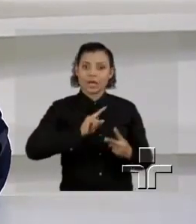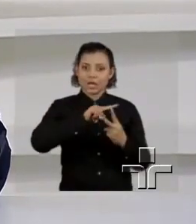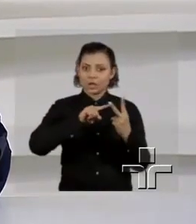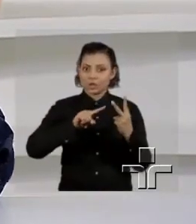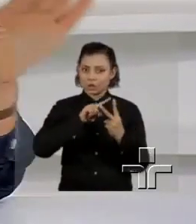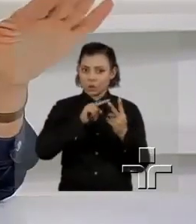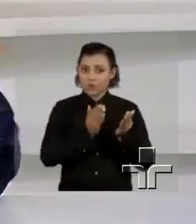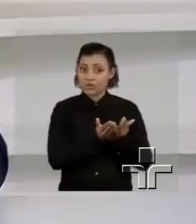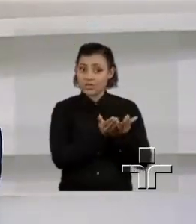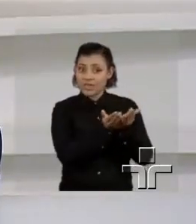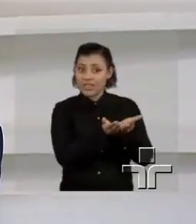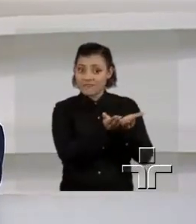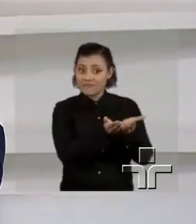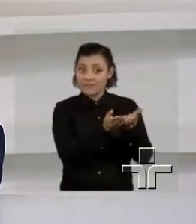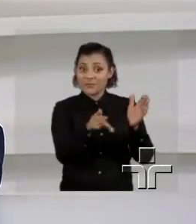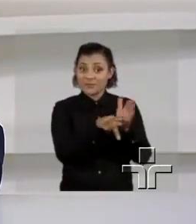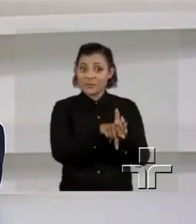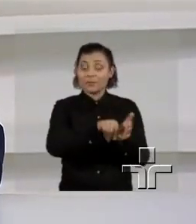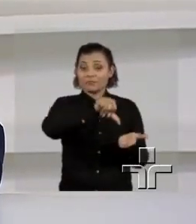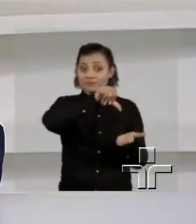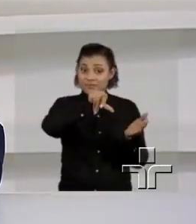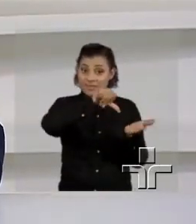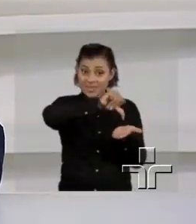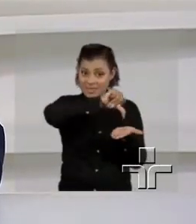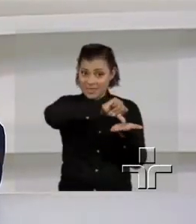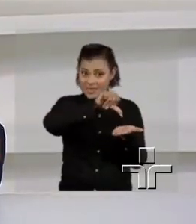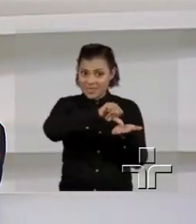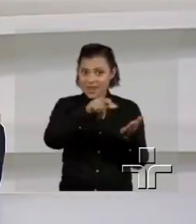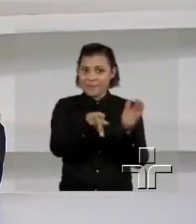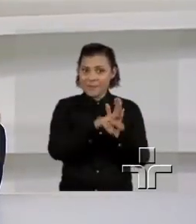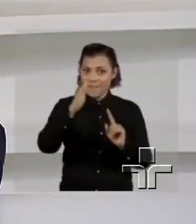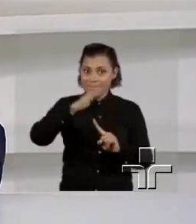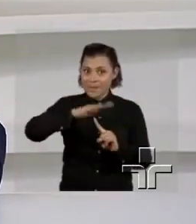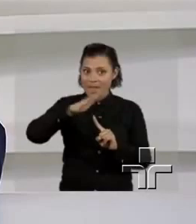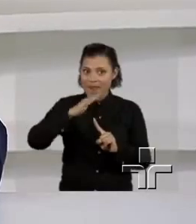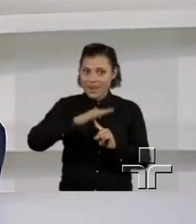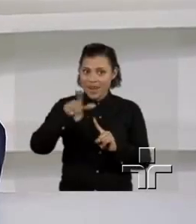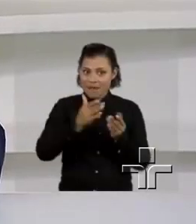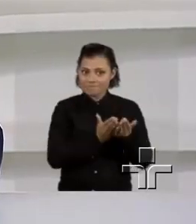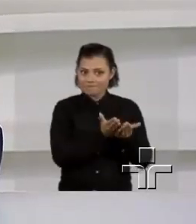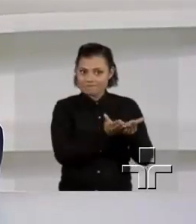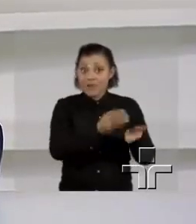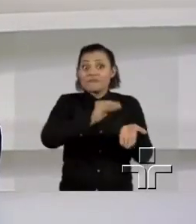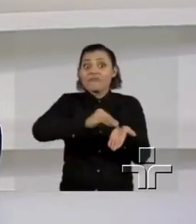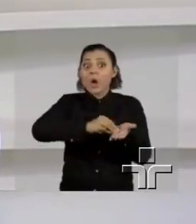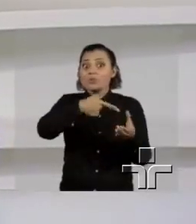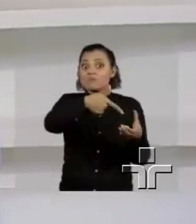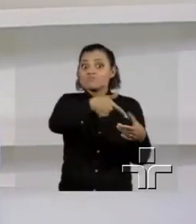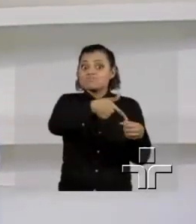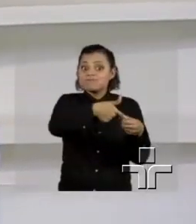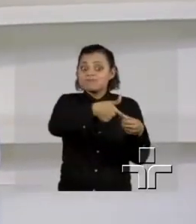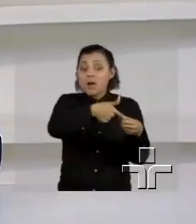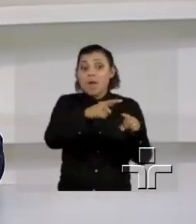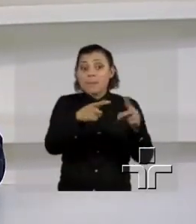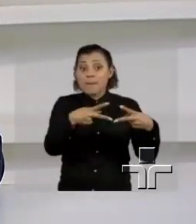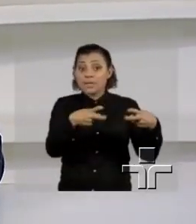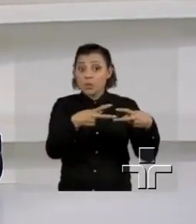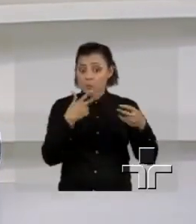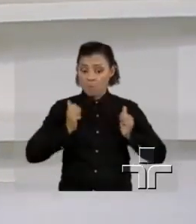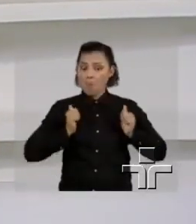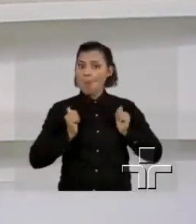ninguém não é santificada e corrige seus erros. Não tem resquício nenhum, conversei com eles, não tem problema nenhum. Passou